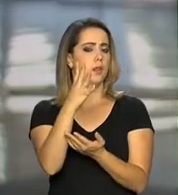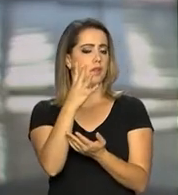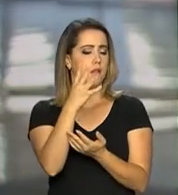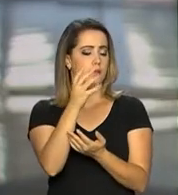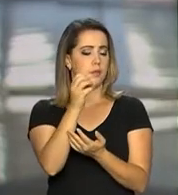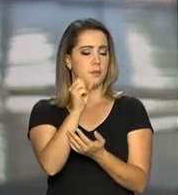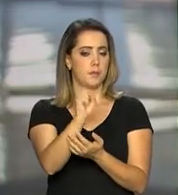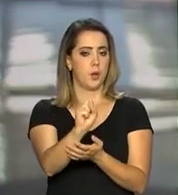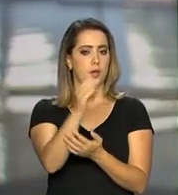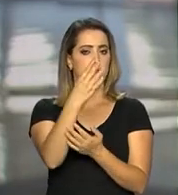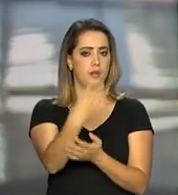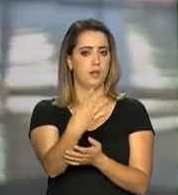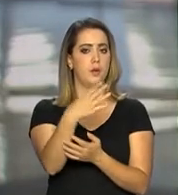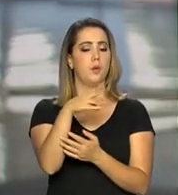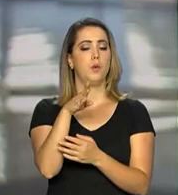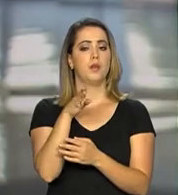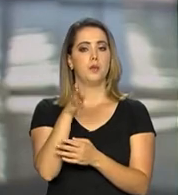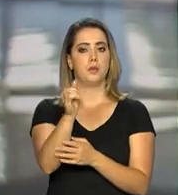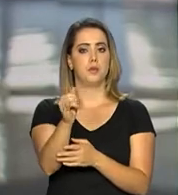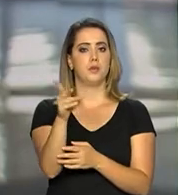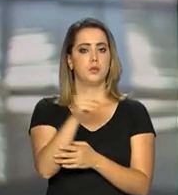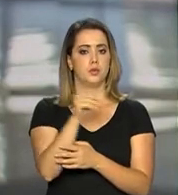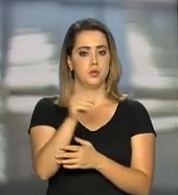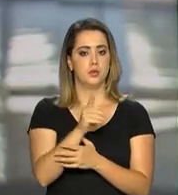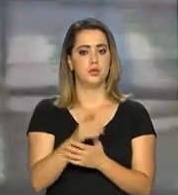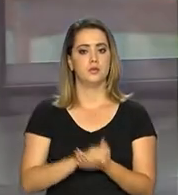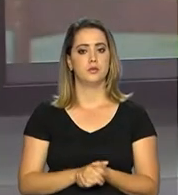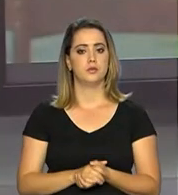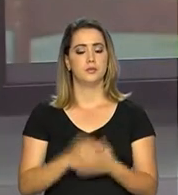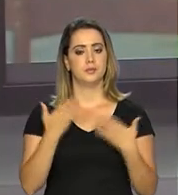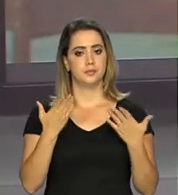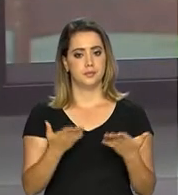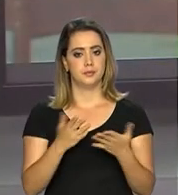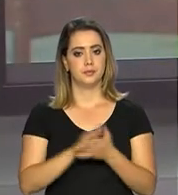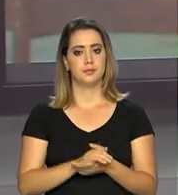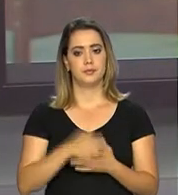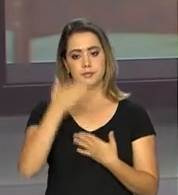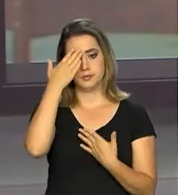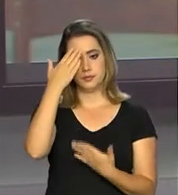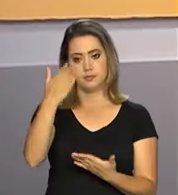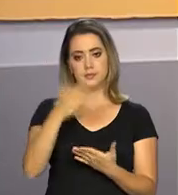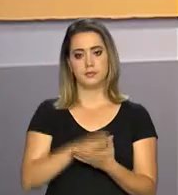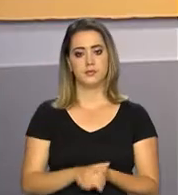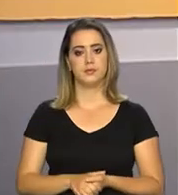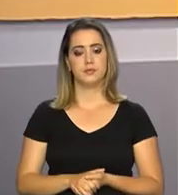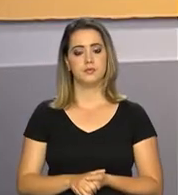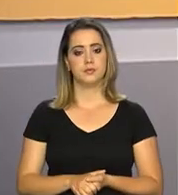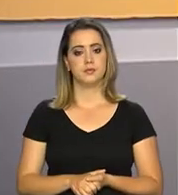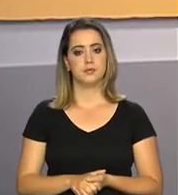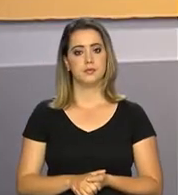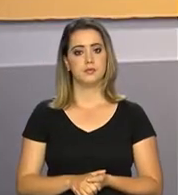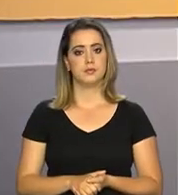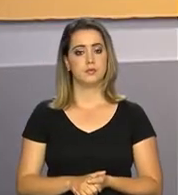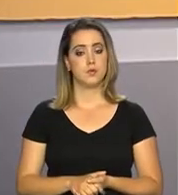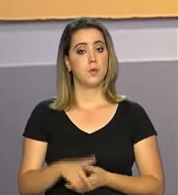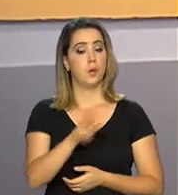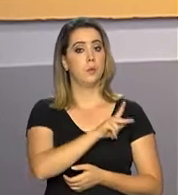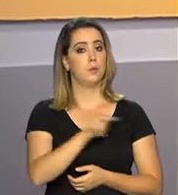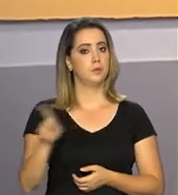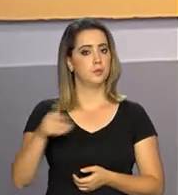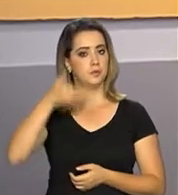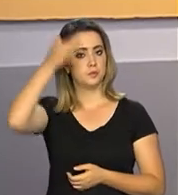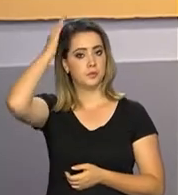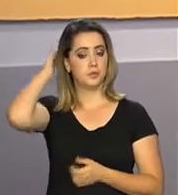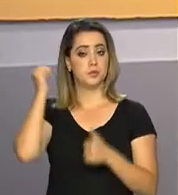dólares, boa parte pelo Porto de Santos. Lilian, é com você. Obrigada, Ney. O presidente Michel